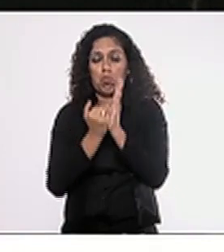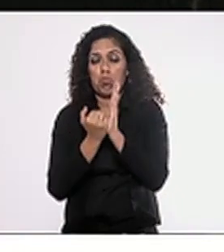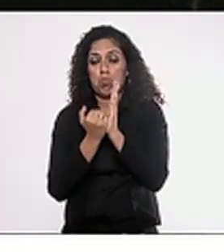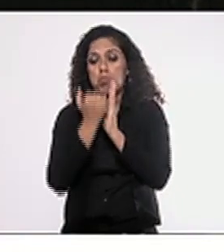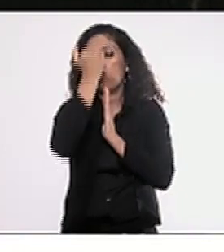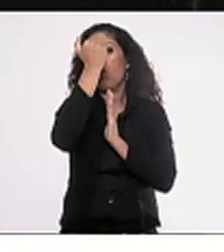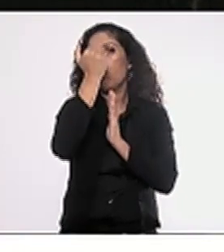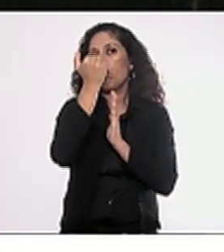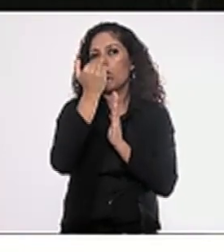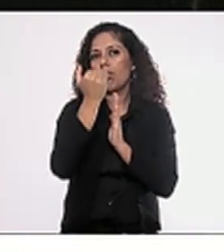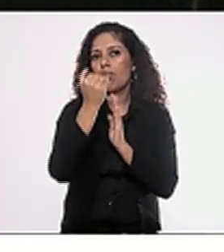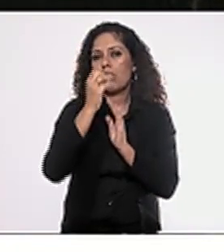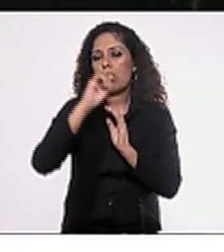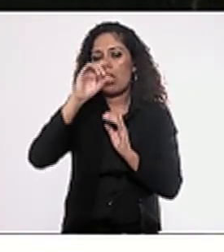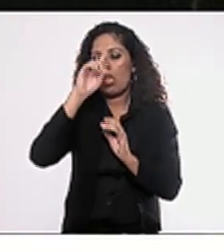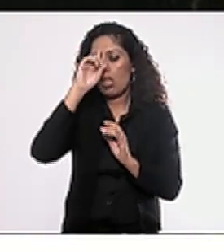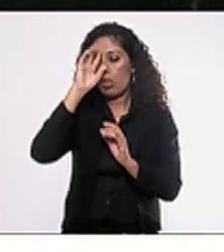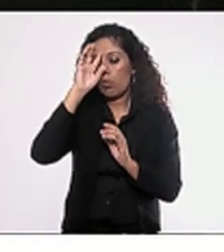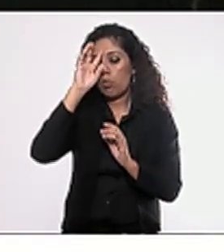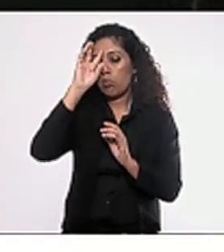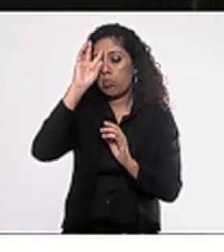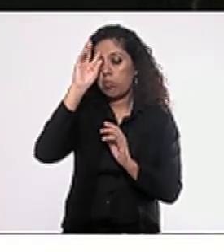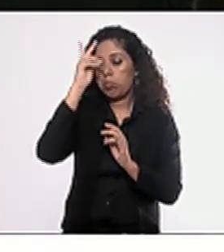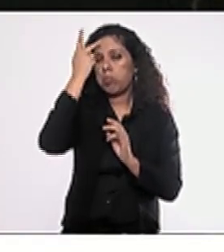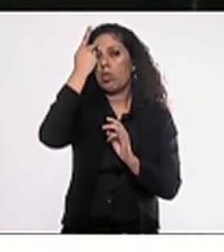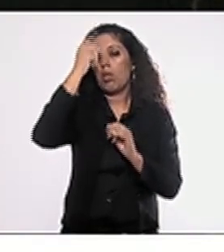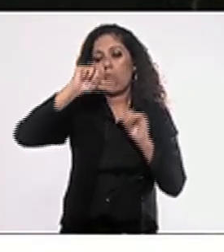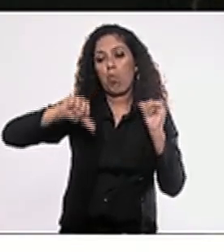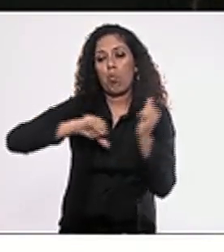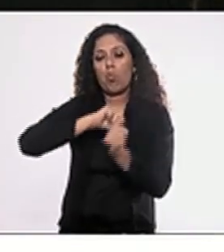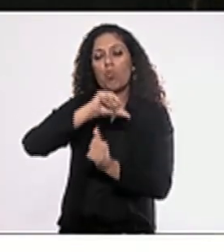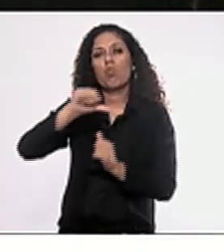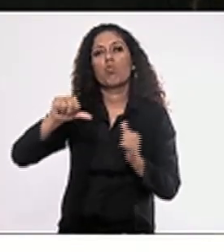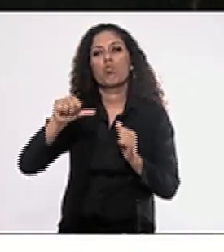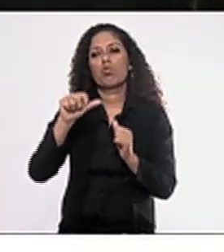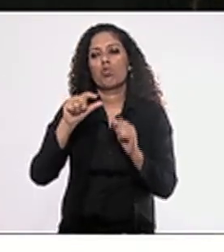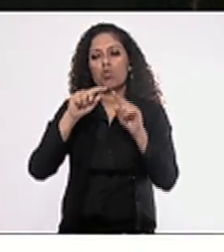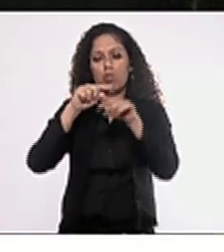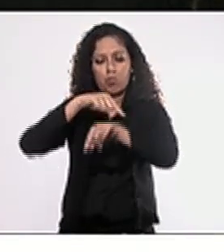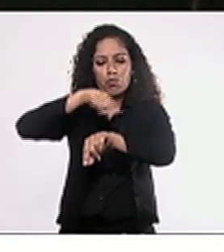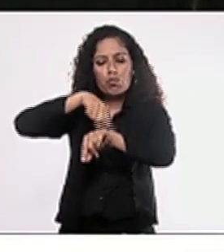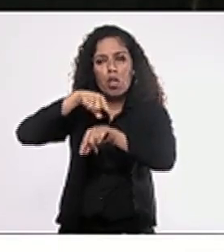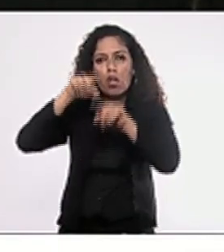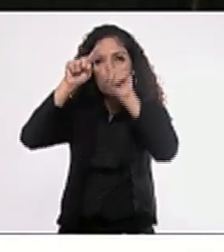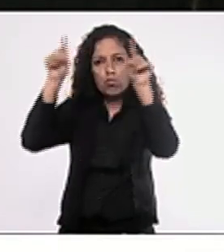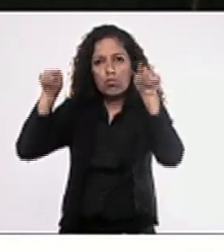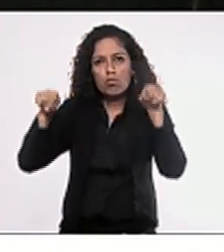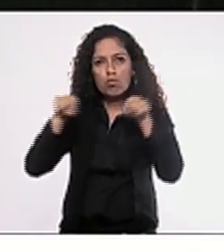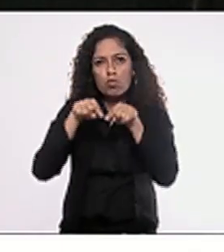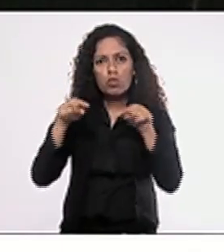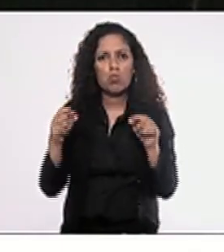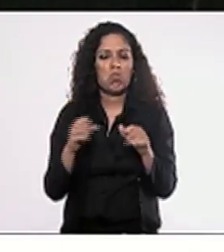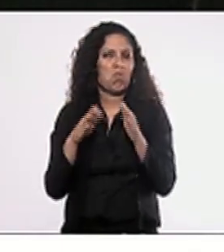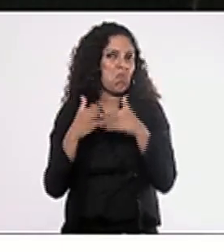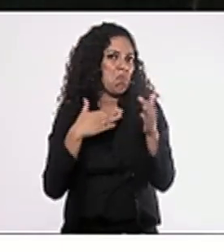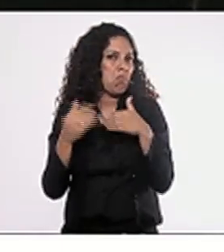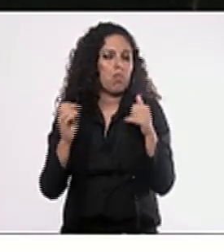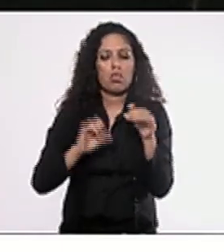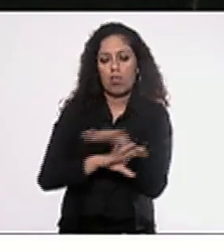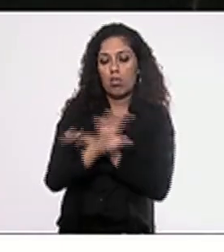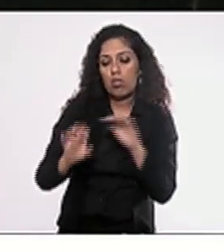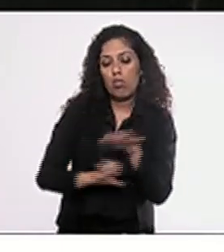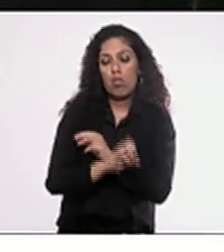que acontece quando dá troca de hidrômetros, sejam eles na área industrial, seja